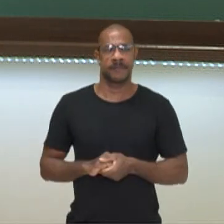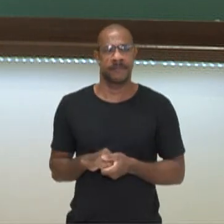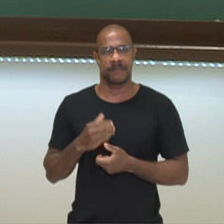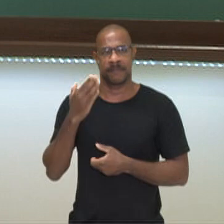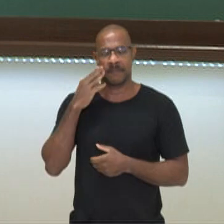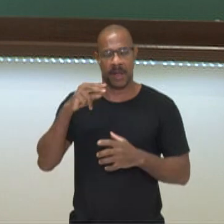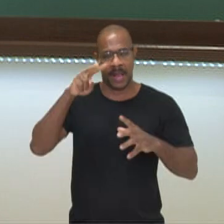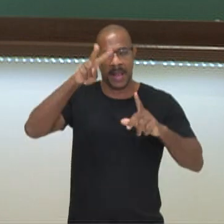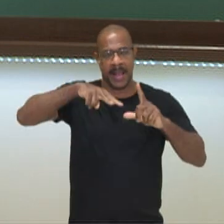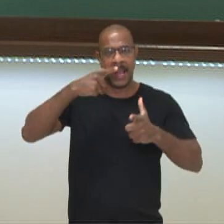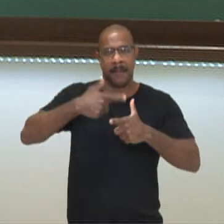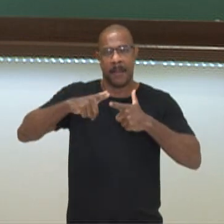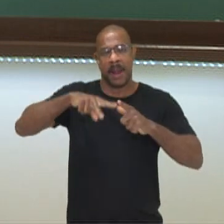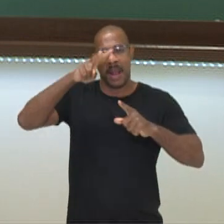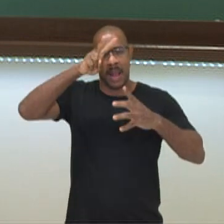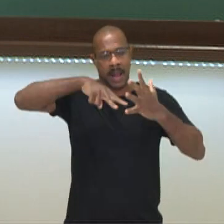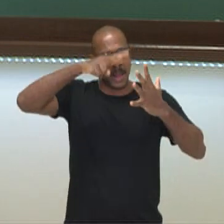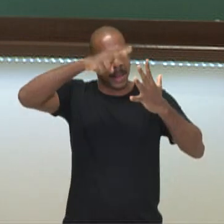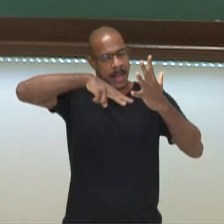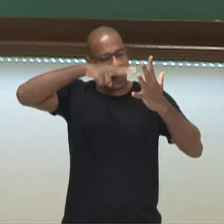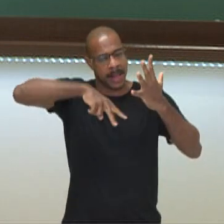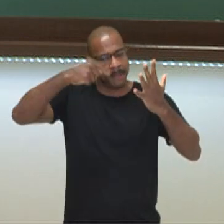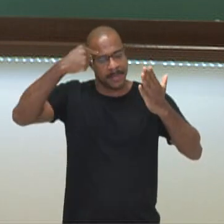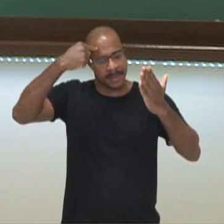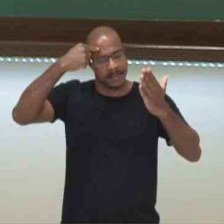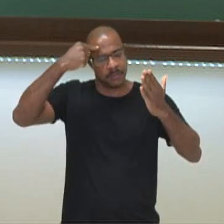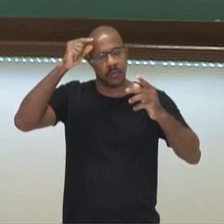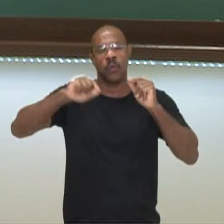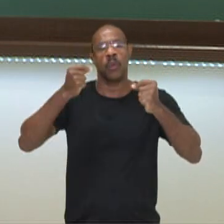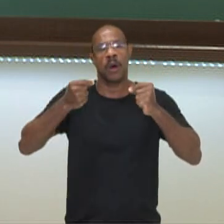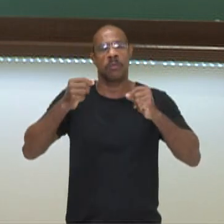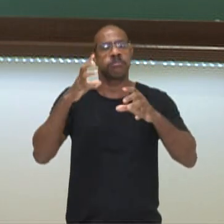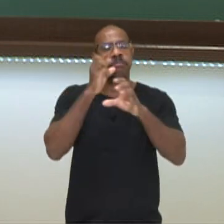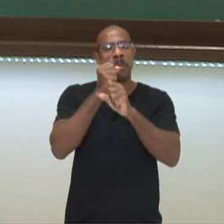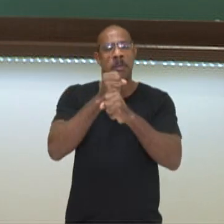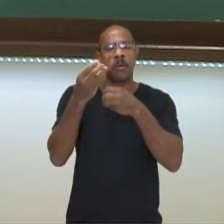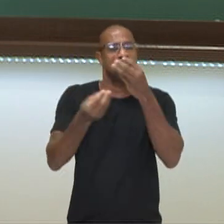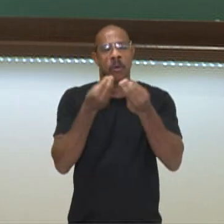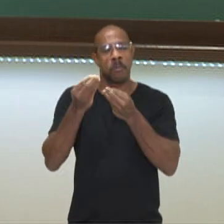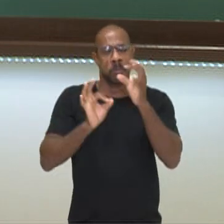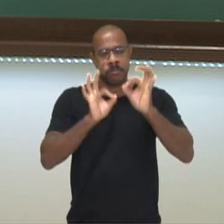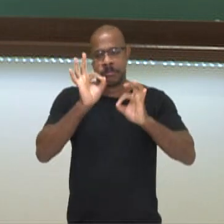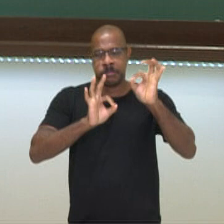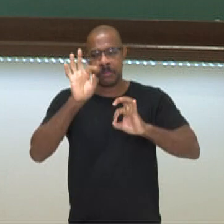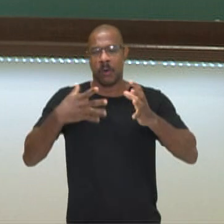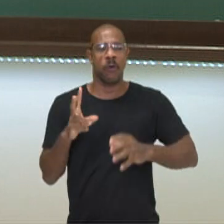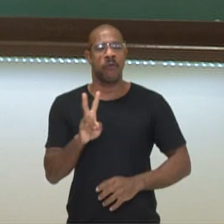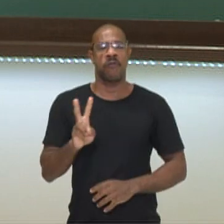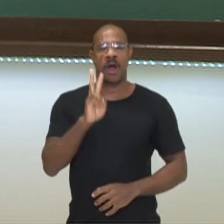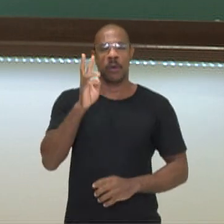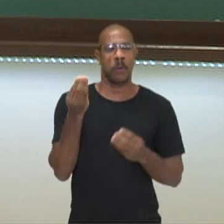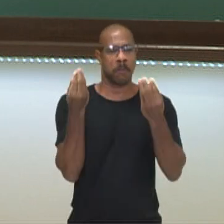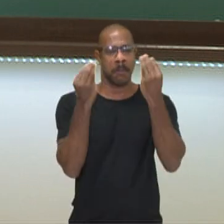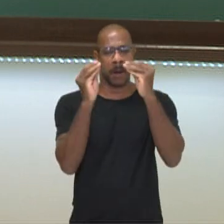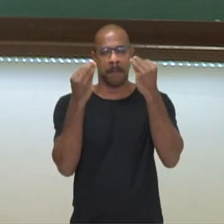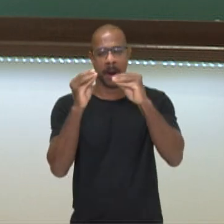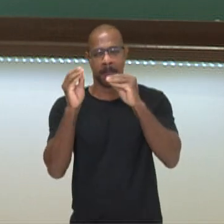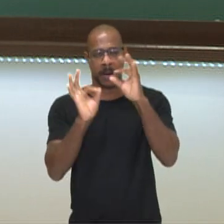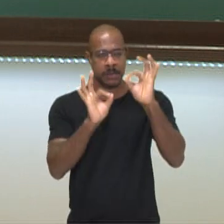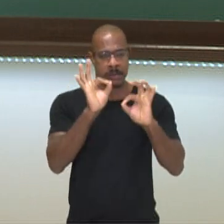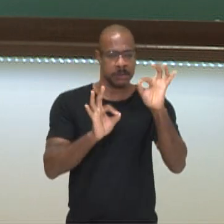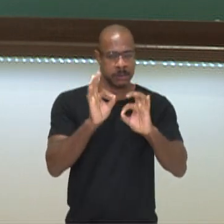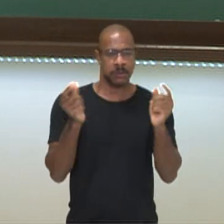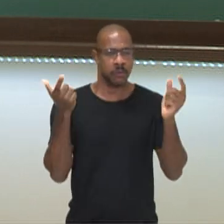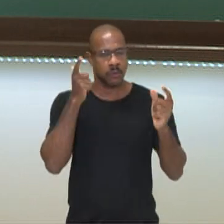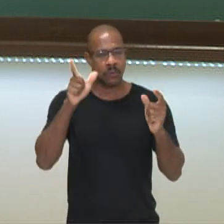meu problema e vou tentar pensar quais são as operações e quais os valores envolvidos que eu consigo